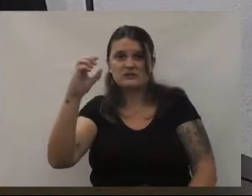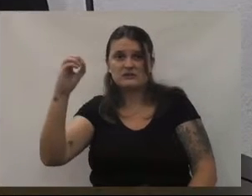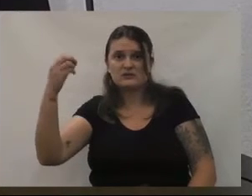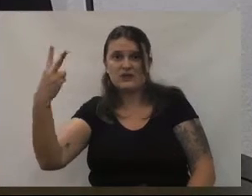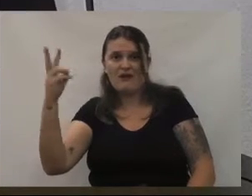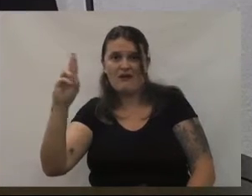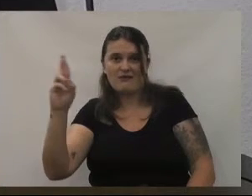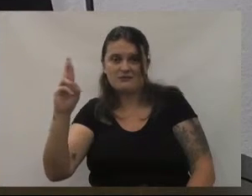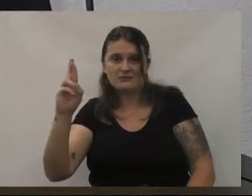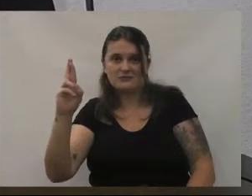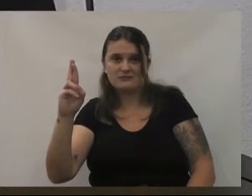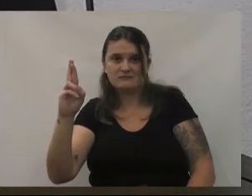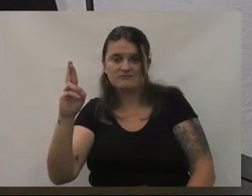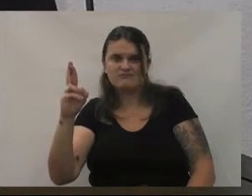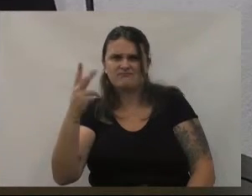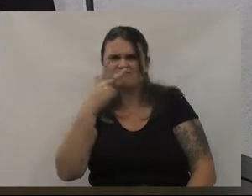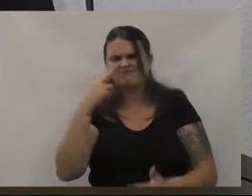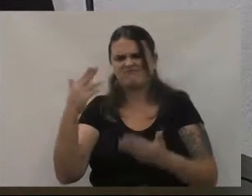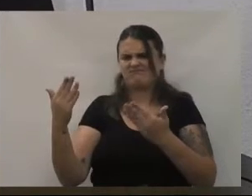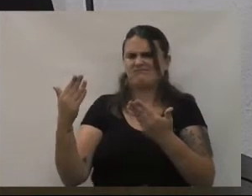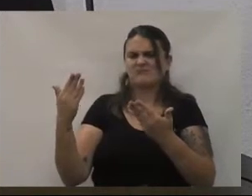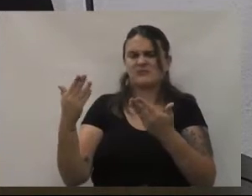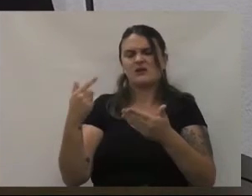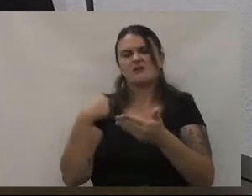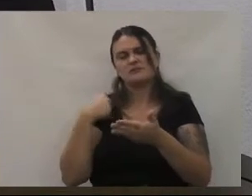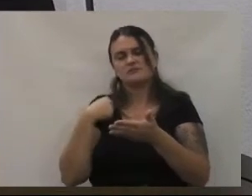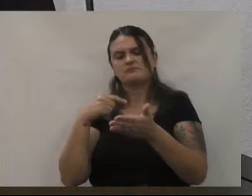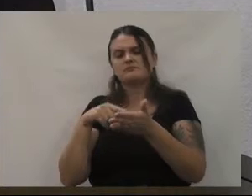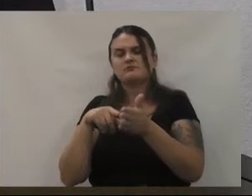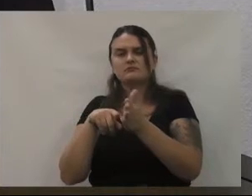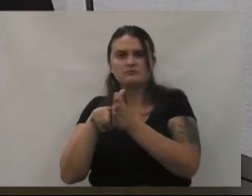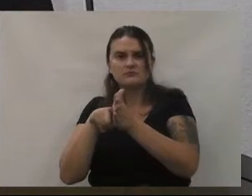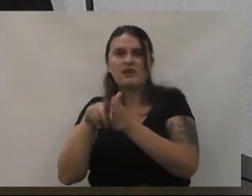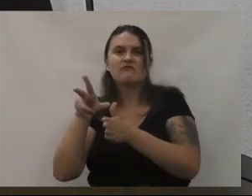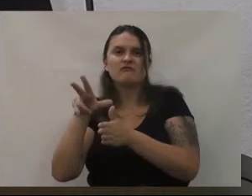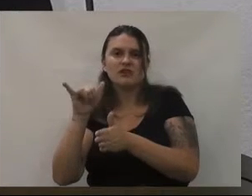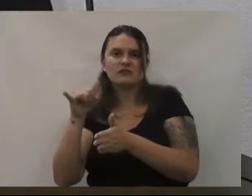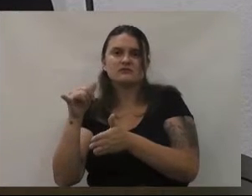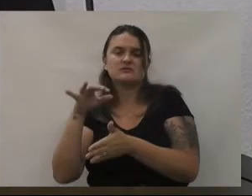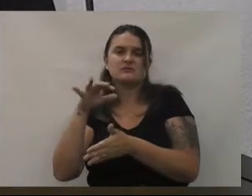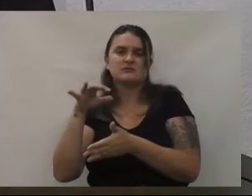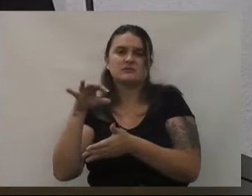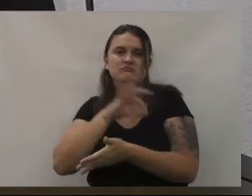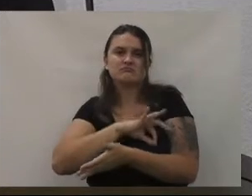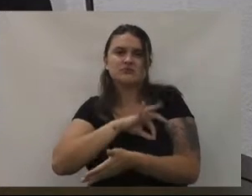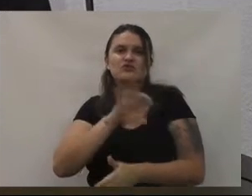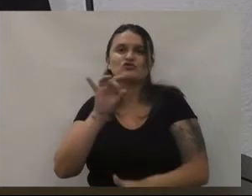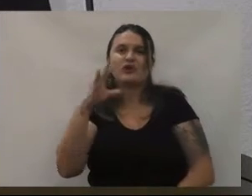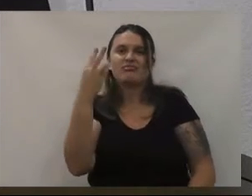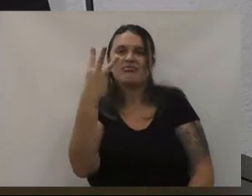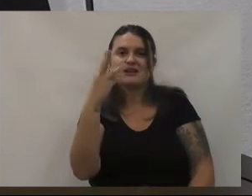5.102. Com a incidência do fator previdenciário, ele vai receber R$